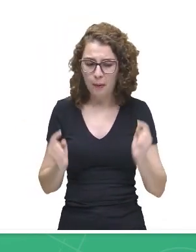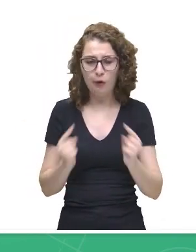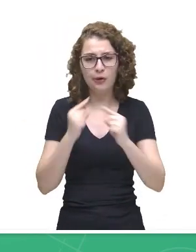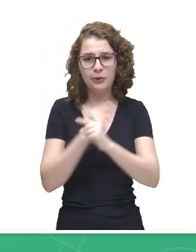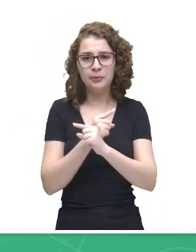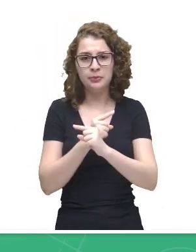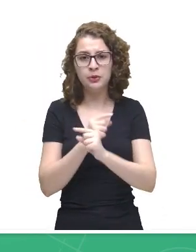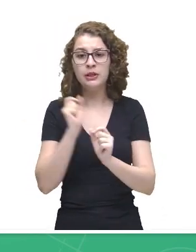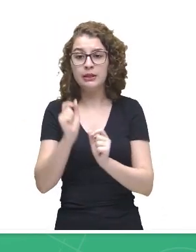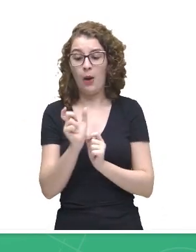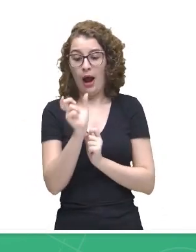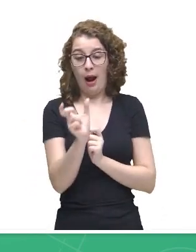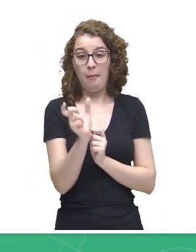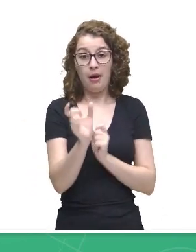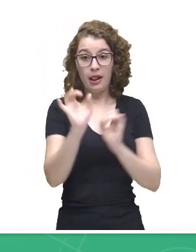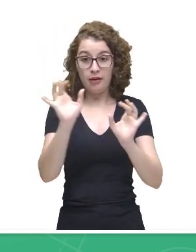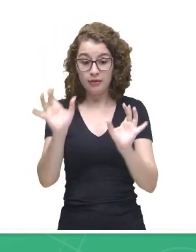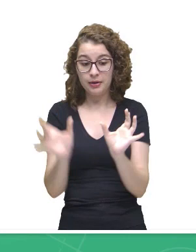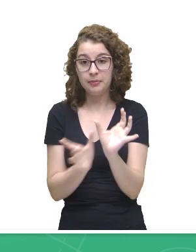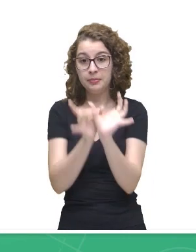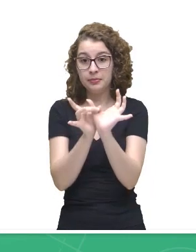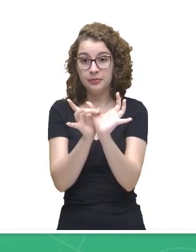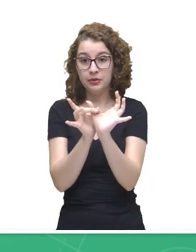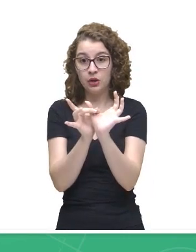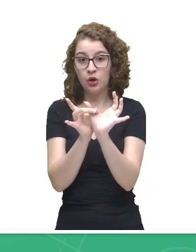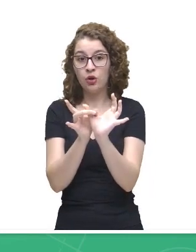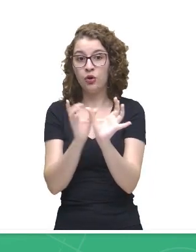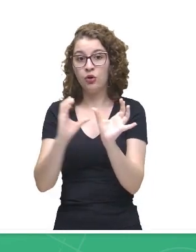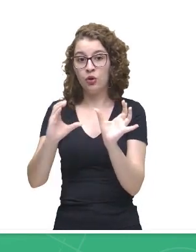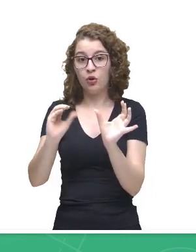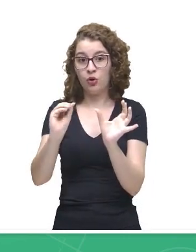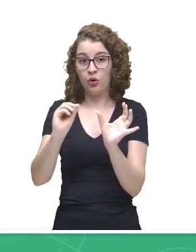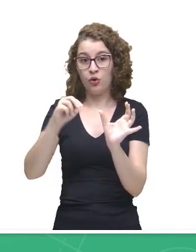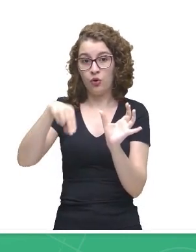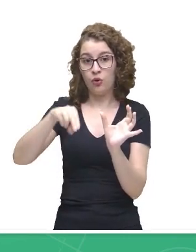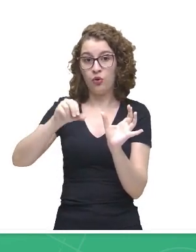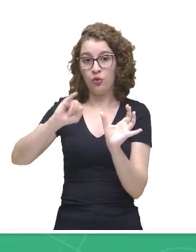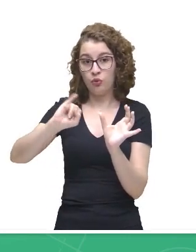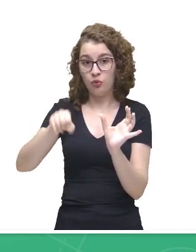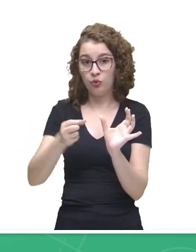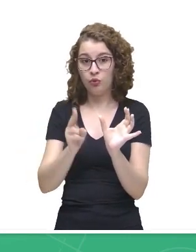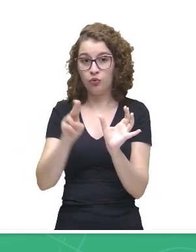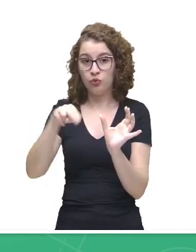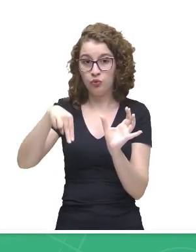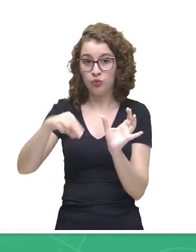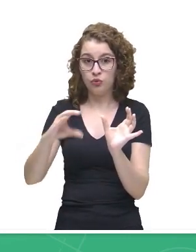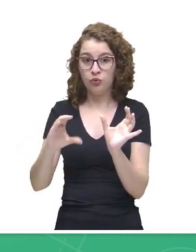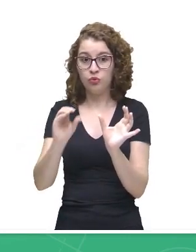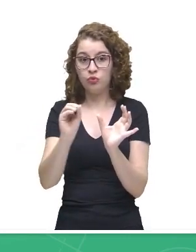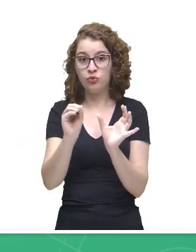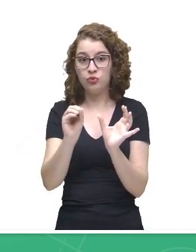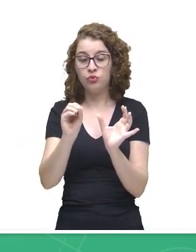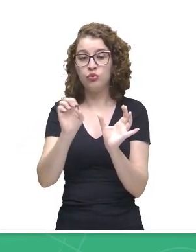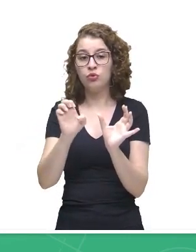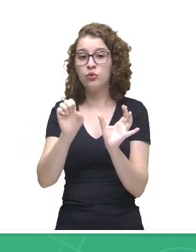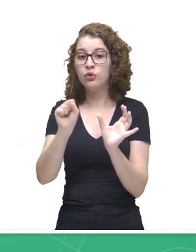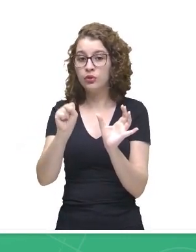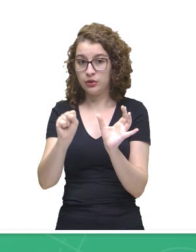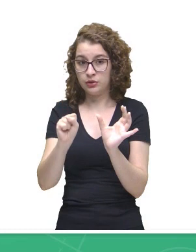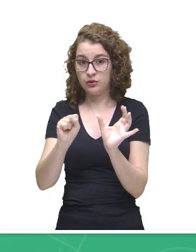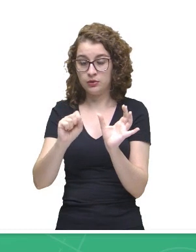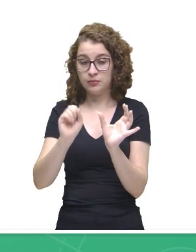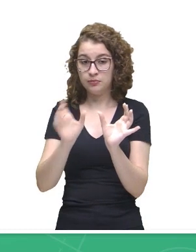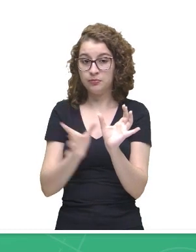utilizar para apresentar, para mostrar ideias contrárias, são as seguintes. Vejam comigo. Aqui, ó.